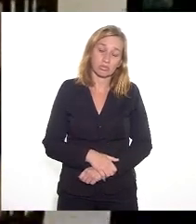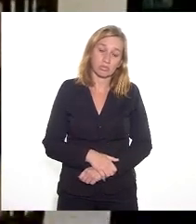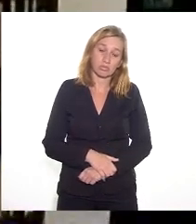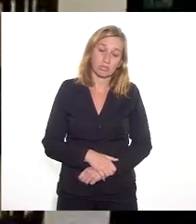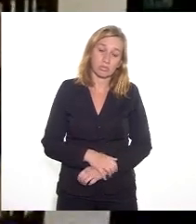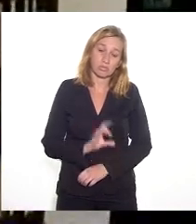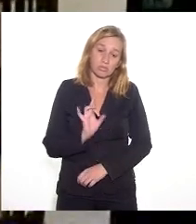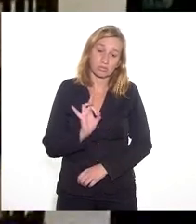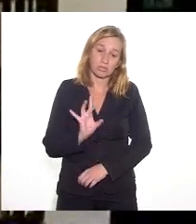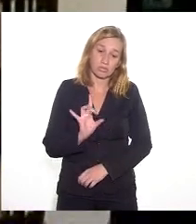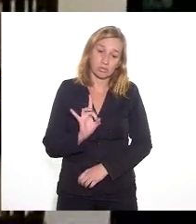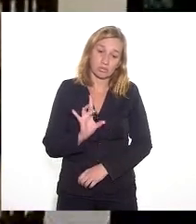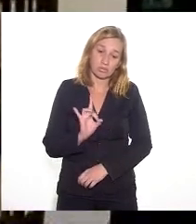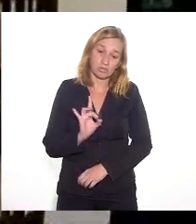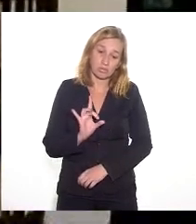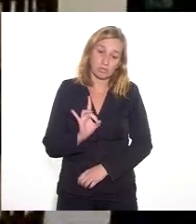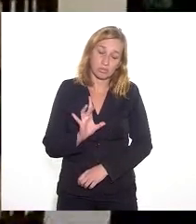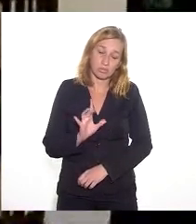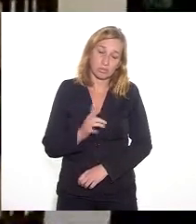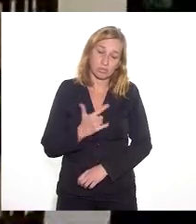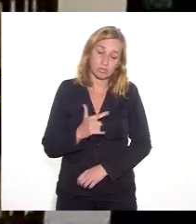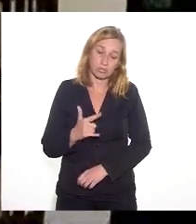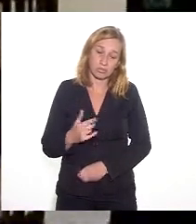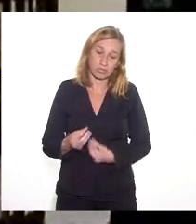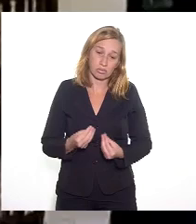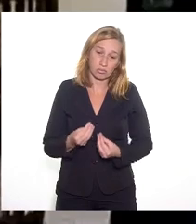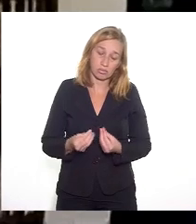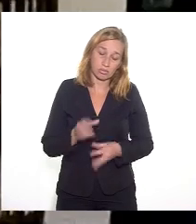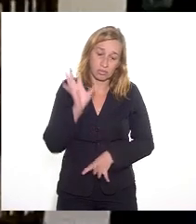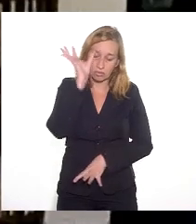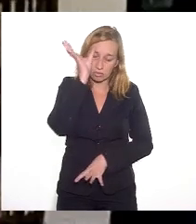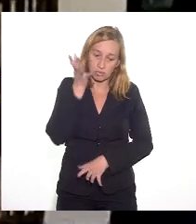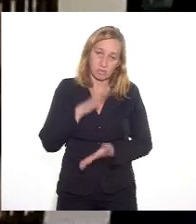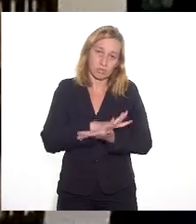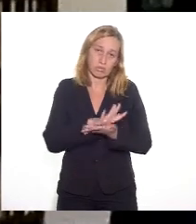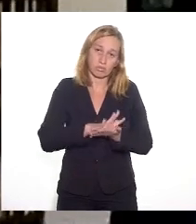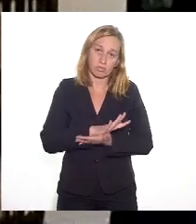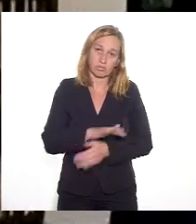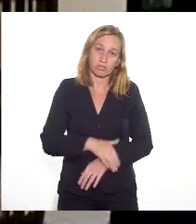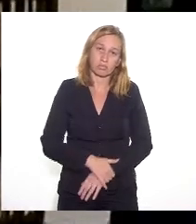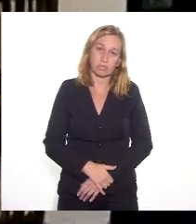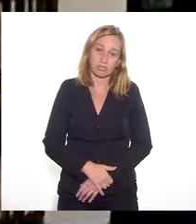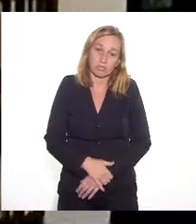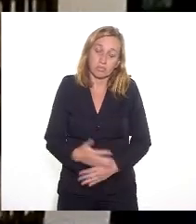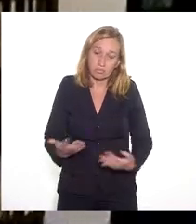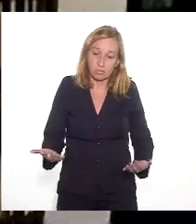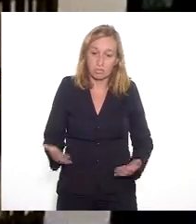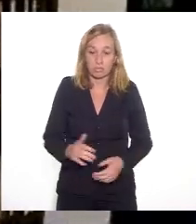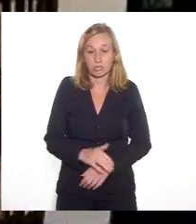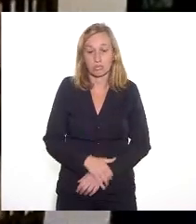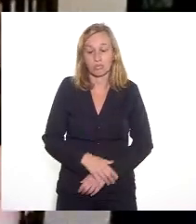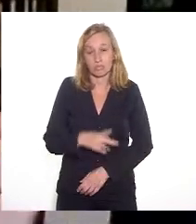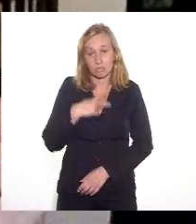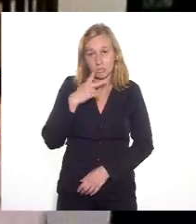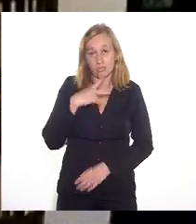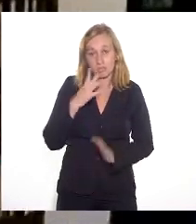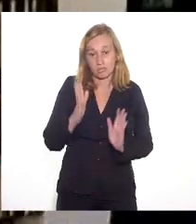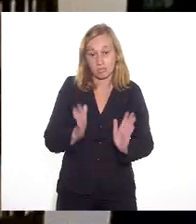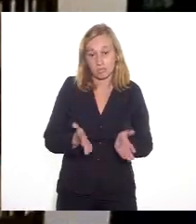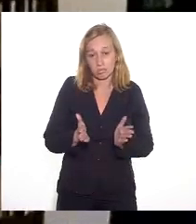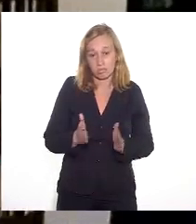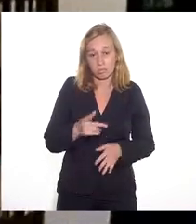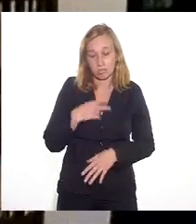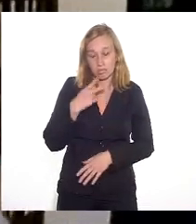só, e só não dá para resolver nada. Então, eu trago hoje